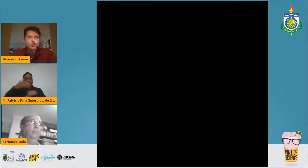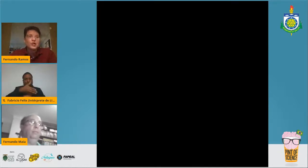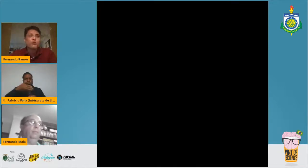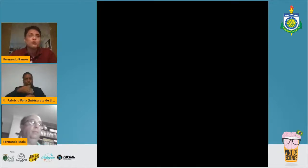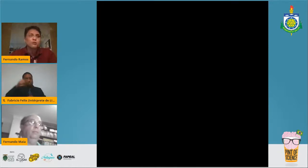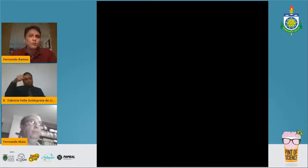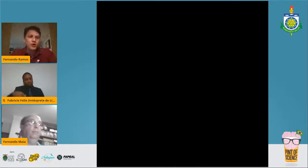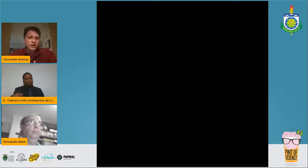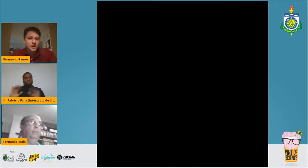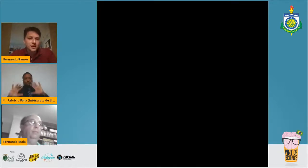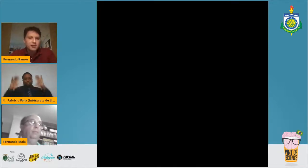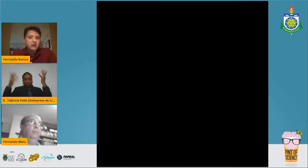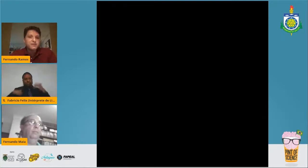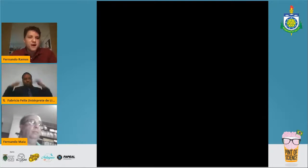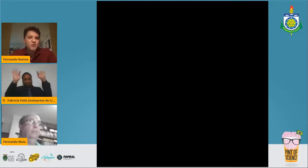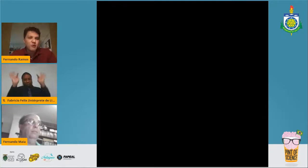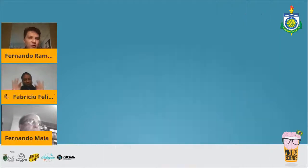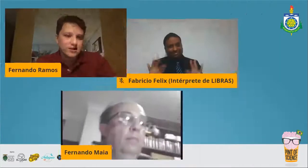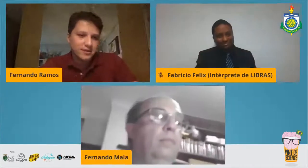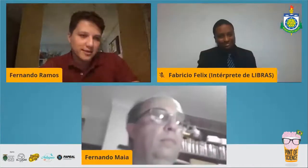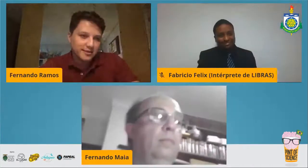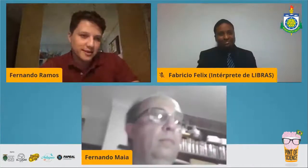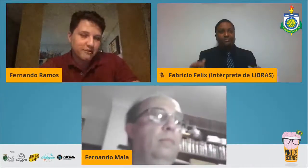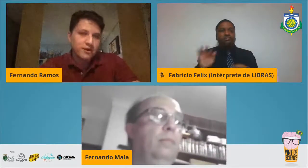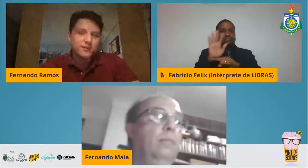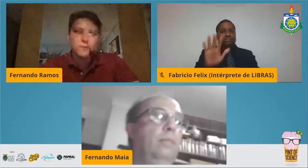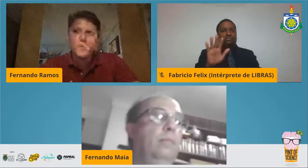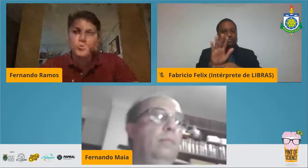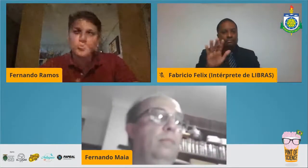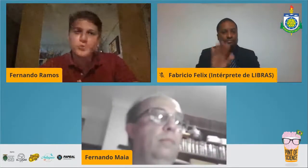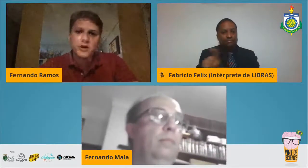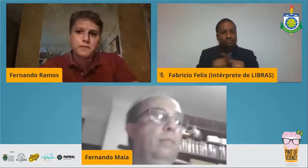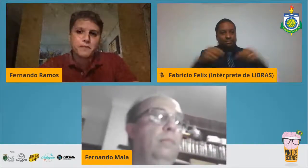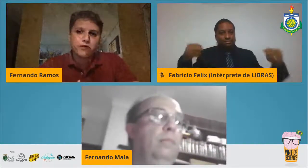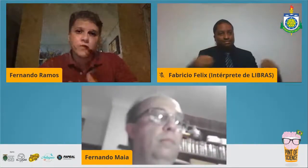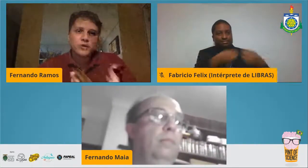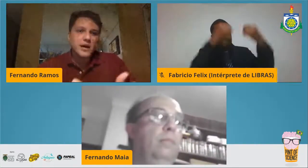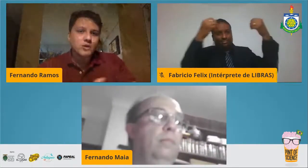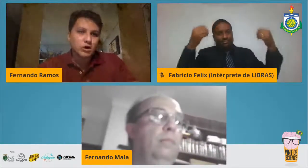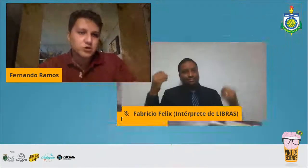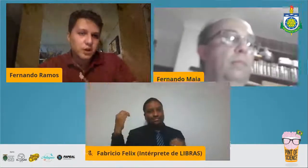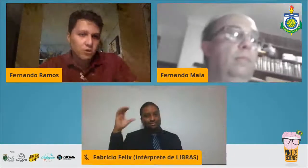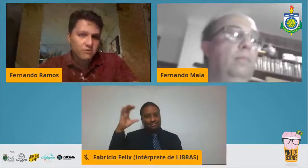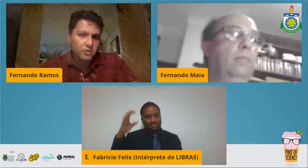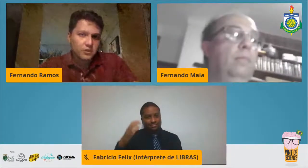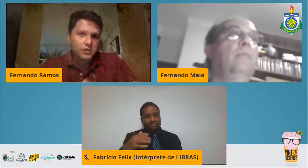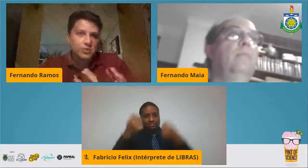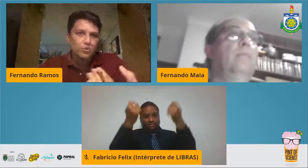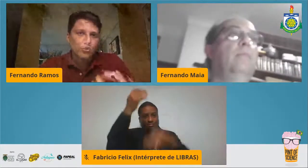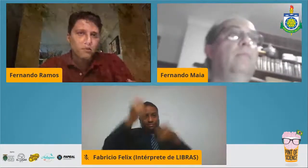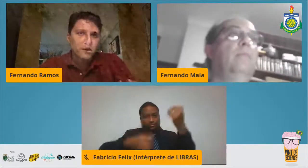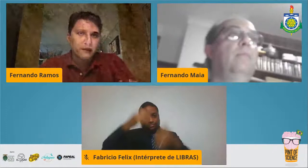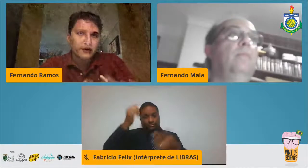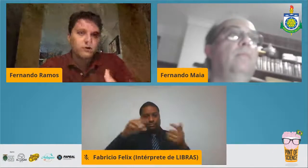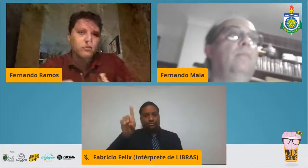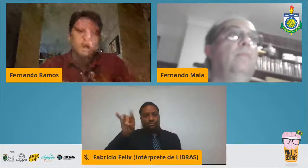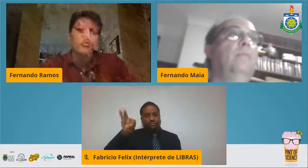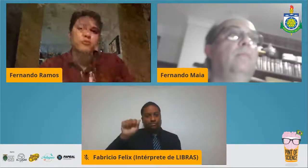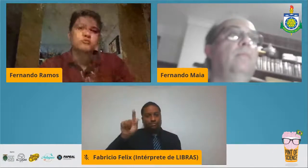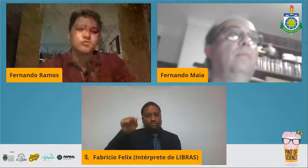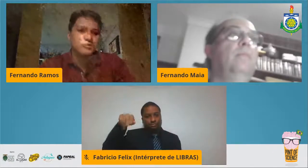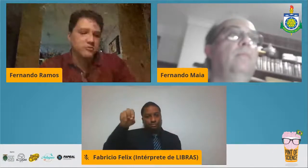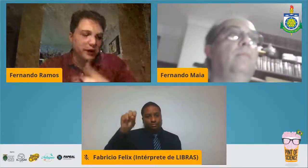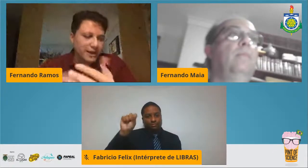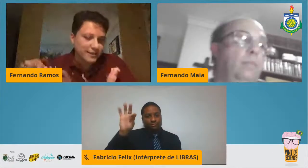poder contribuir e brindar um pouco a ciência, né, falando um pouco sobre o diagnóstico da Covid, dando complemento ao que o